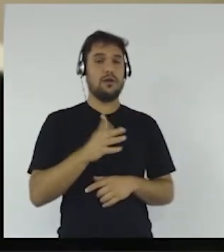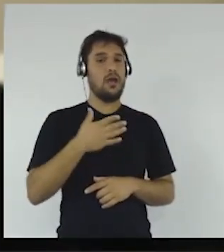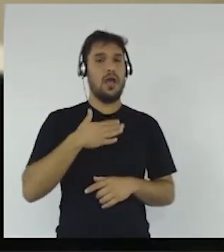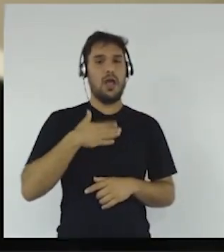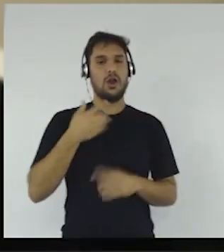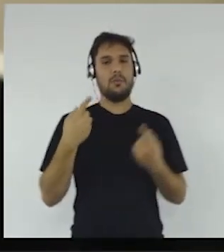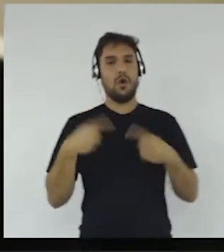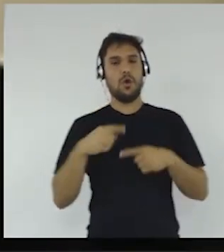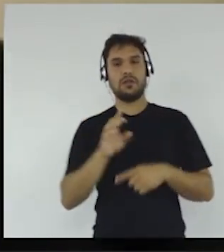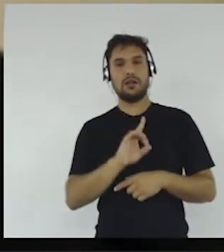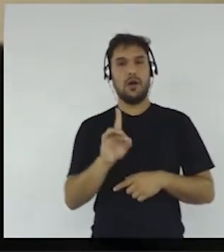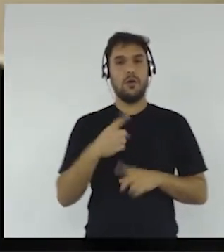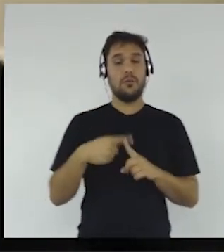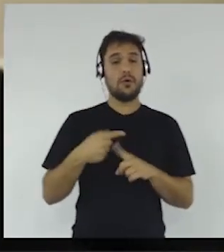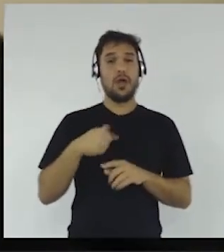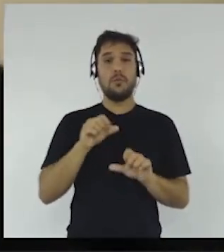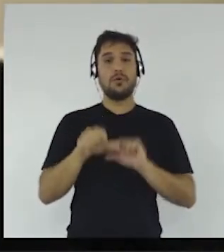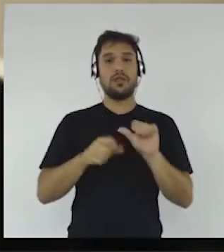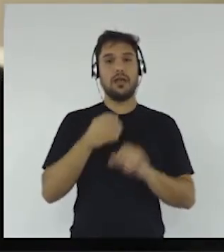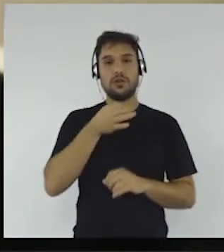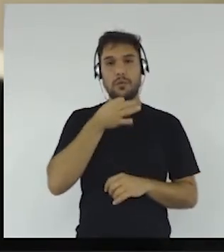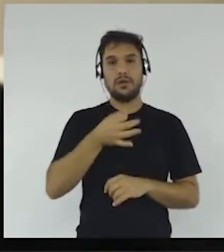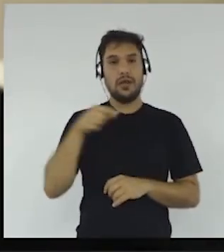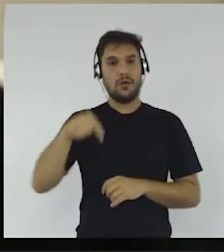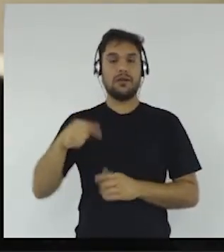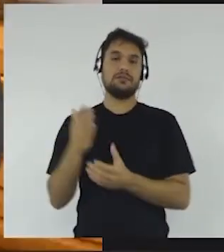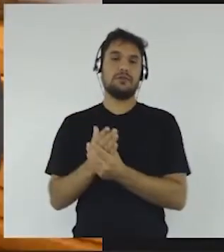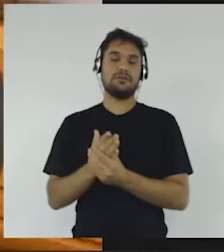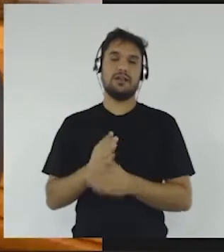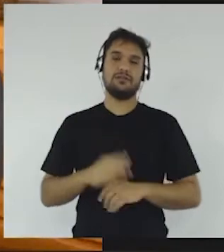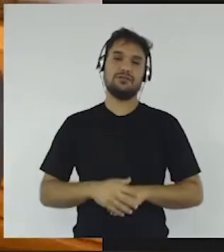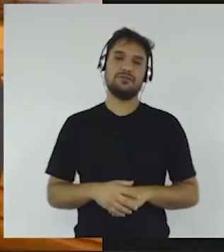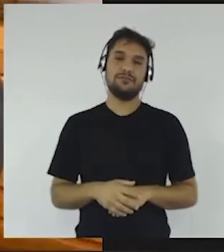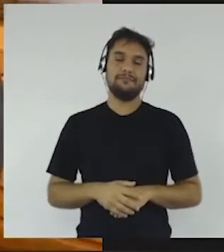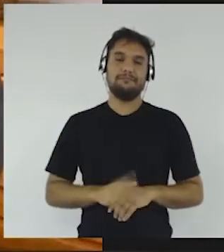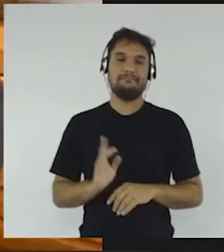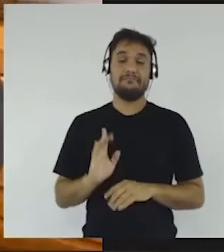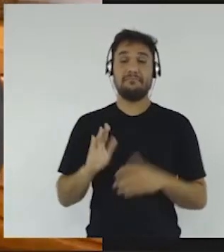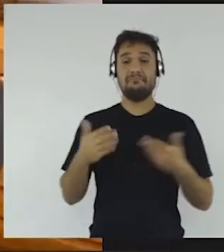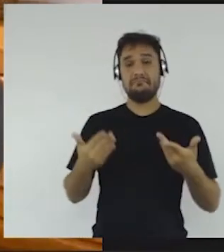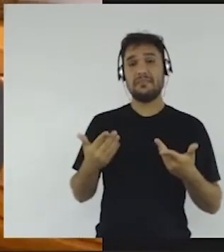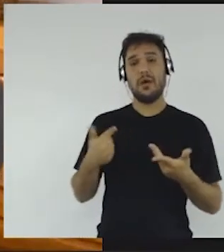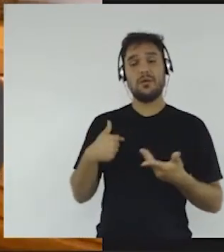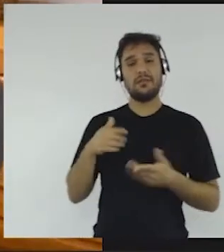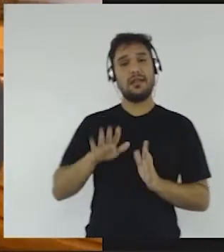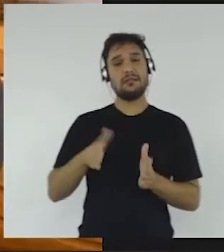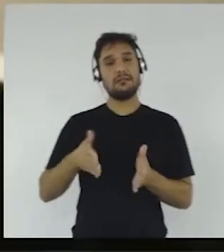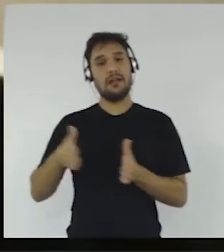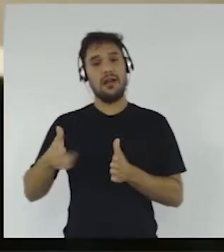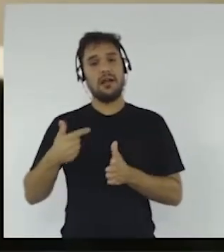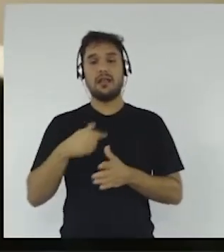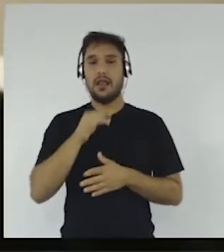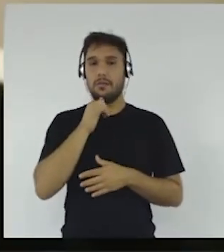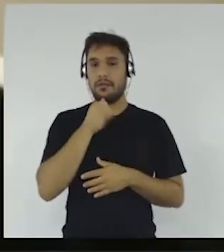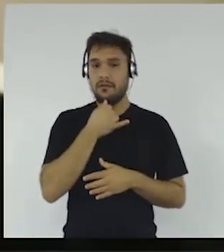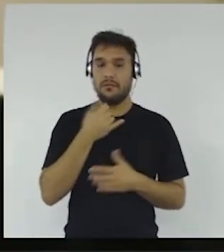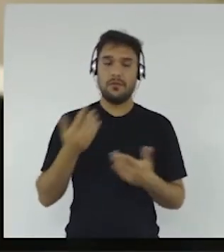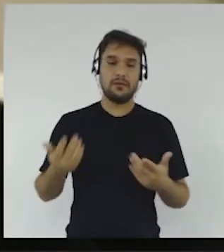não me contradisse, é como mudei de opinião nesse processo. E o autor está, nesse caso,